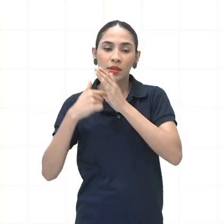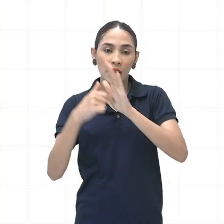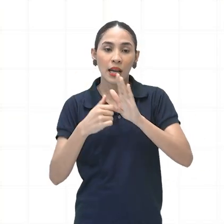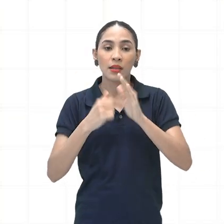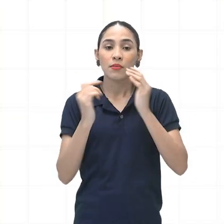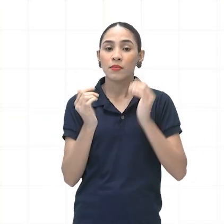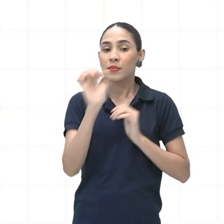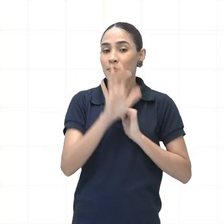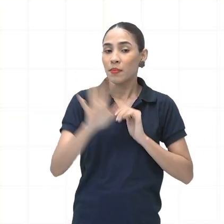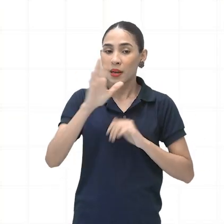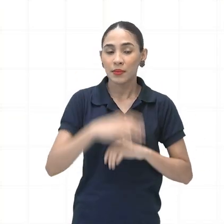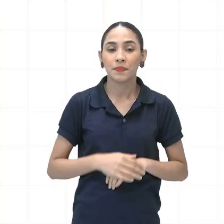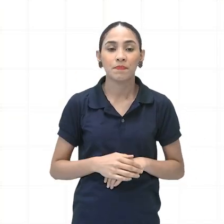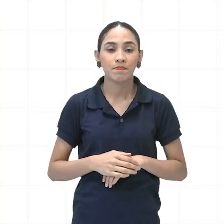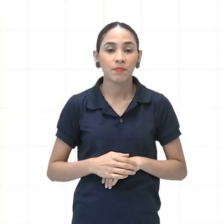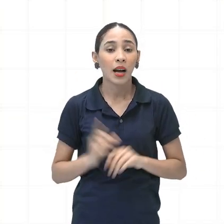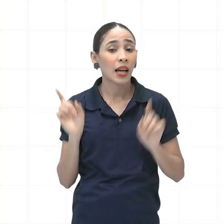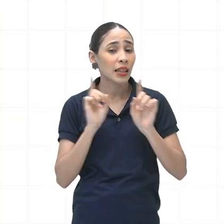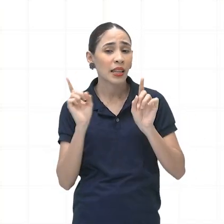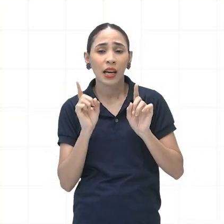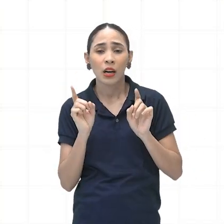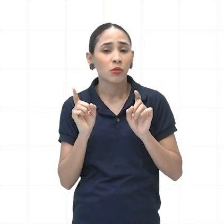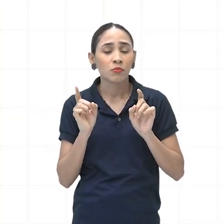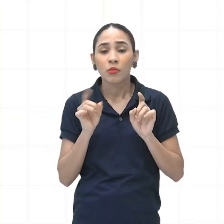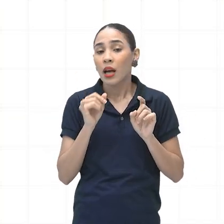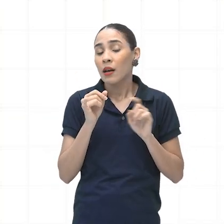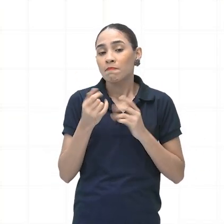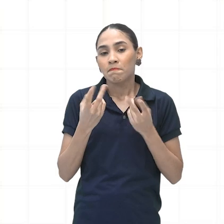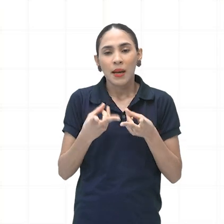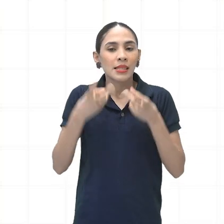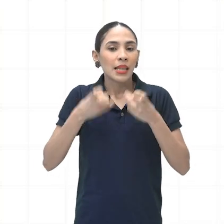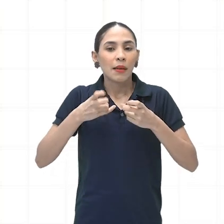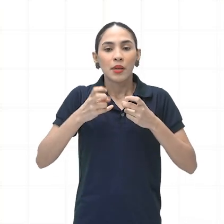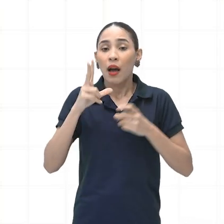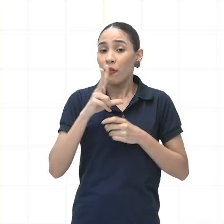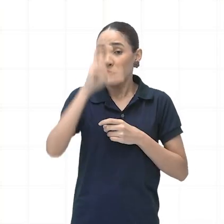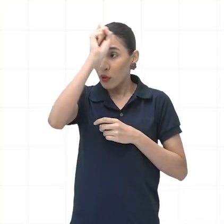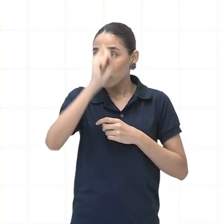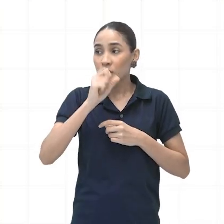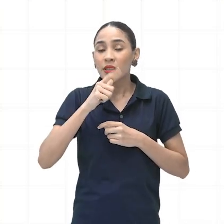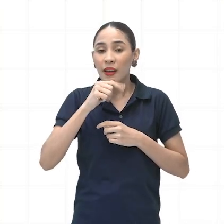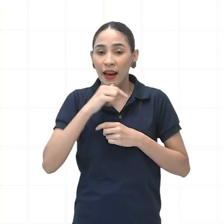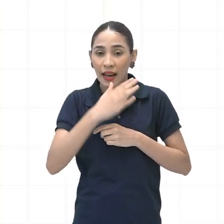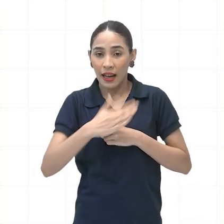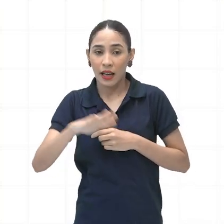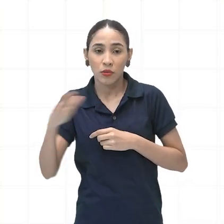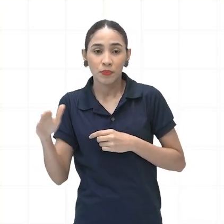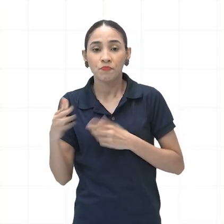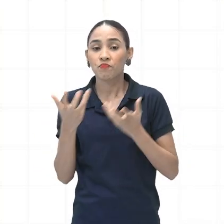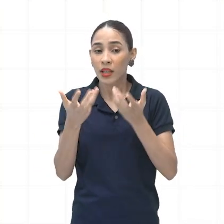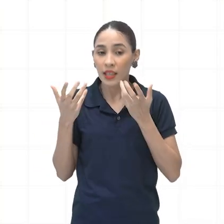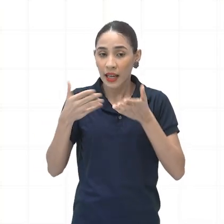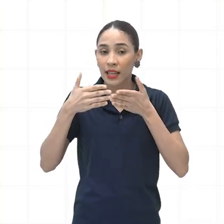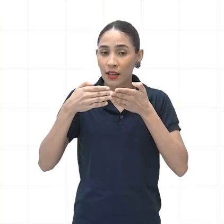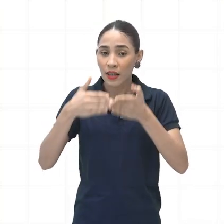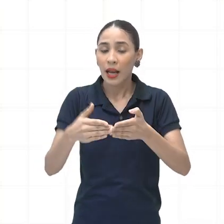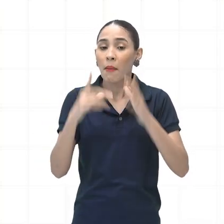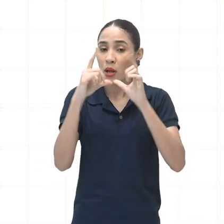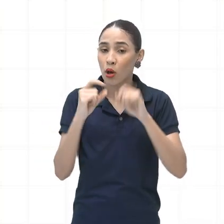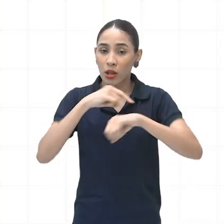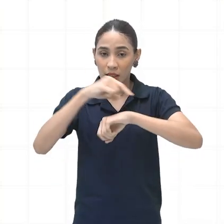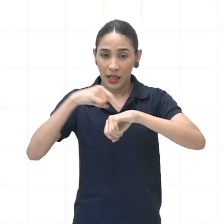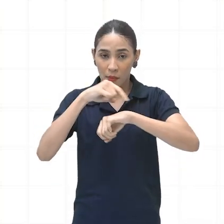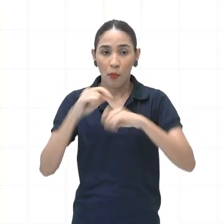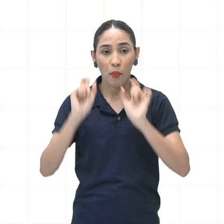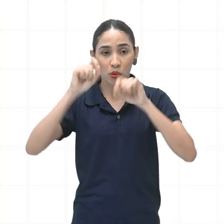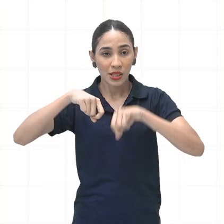figura a seguir. Ele não considera a correnteza da água e pretende navegar o menor tempo possível, né? Então,